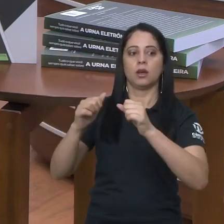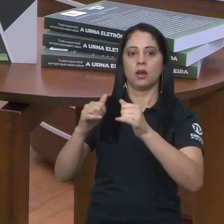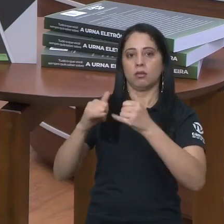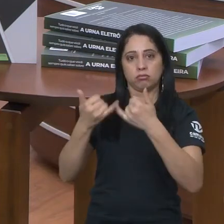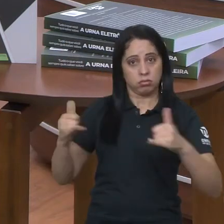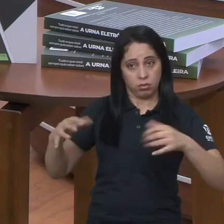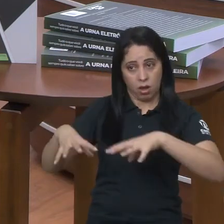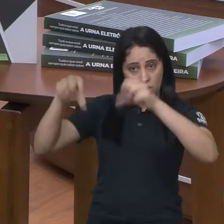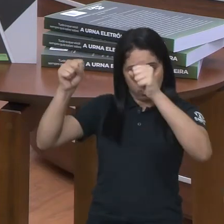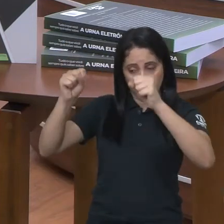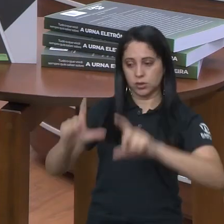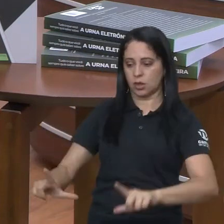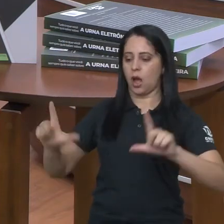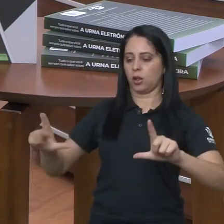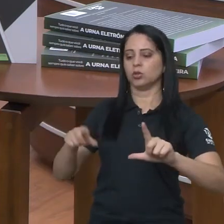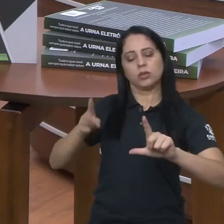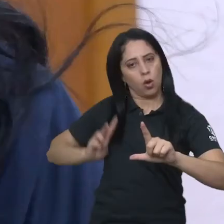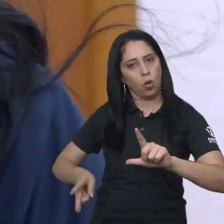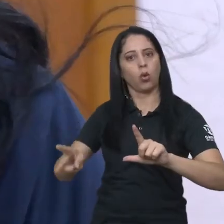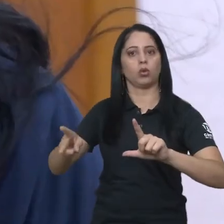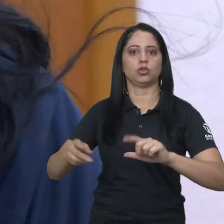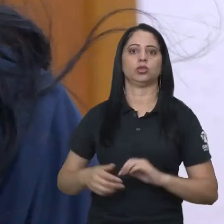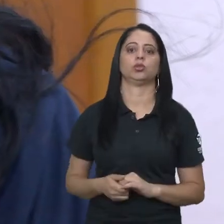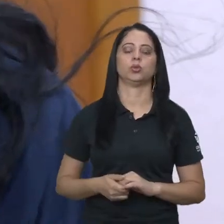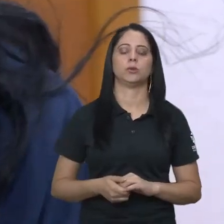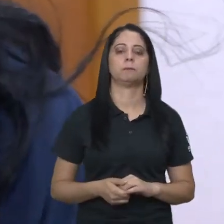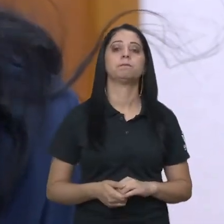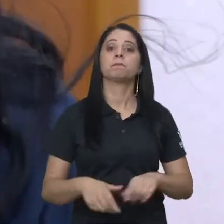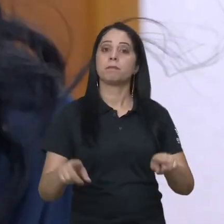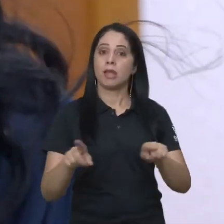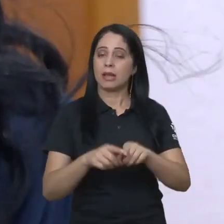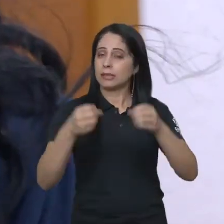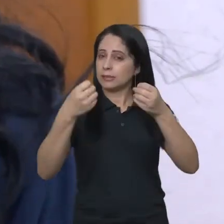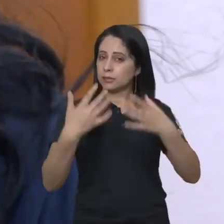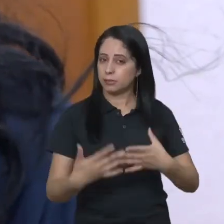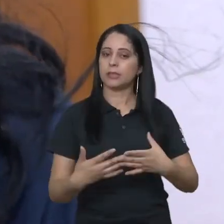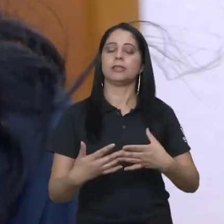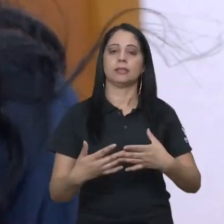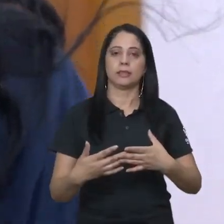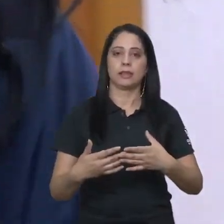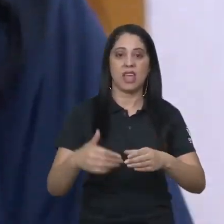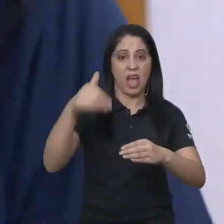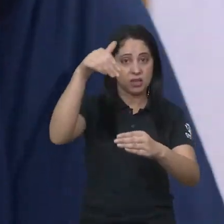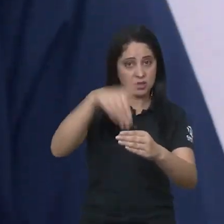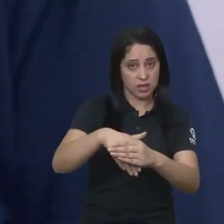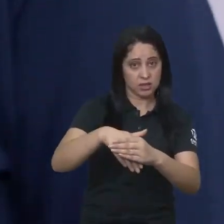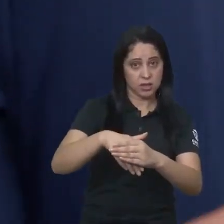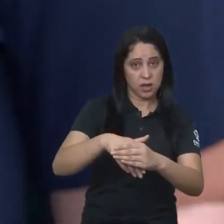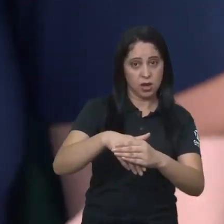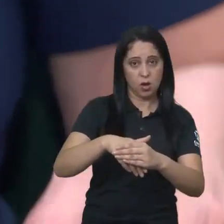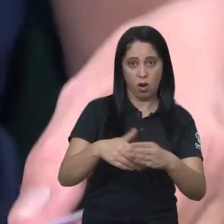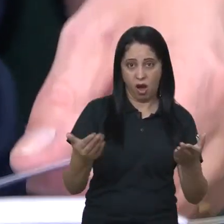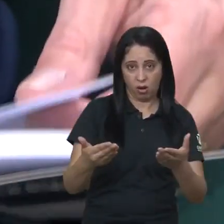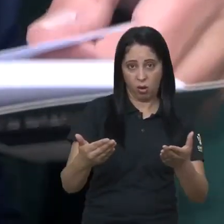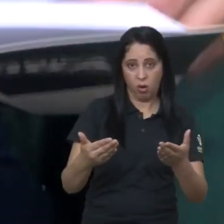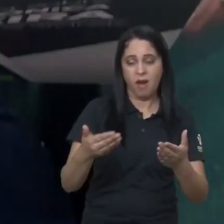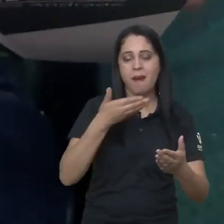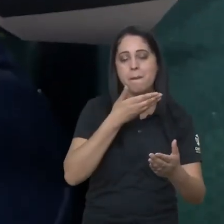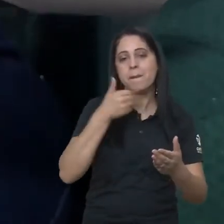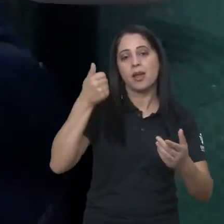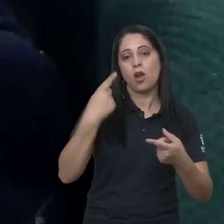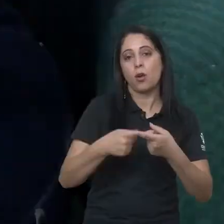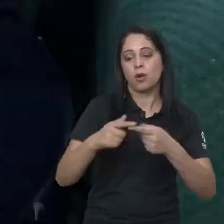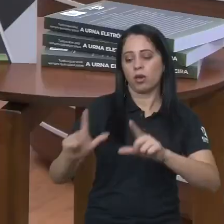elétrica, para funcionar em cada lugar. Fernanda argumenta ainda que as próprias eleições são dados da eficiência